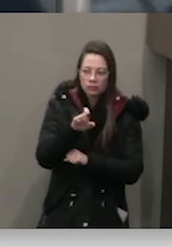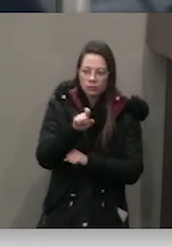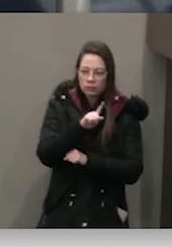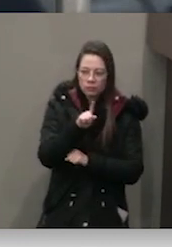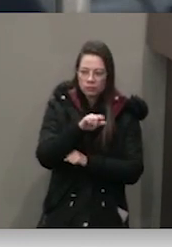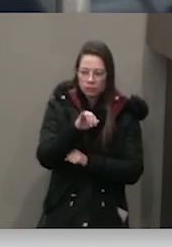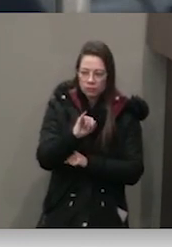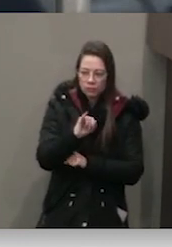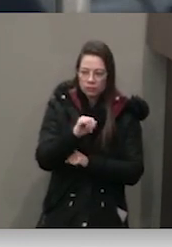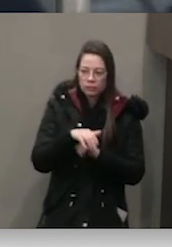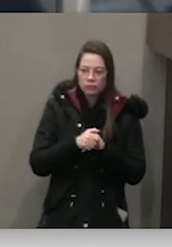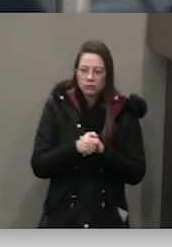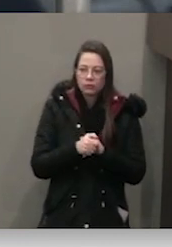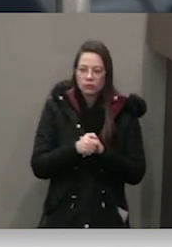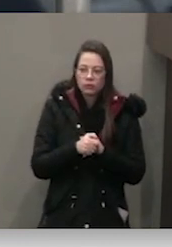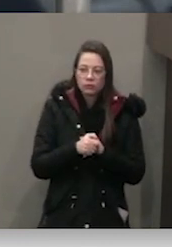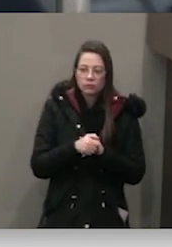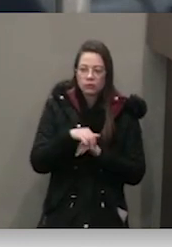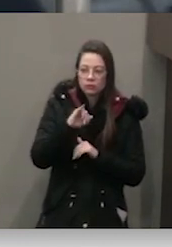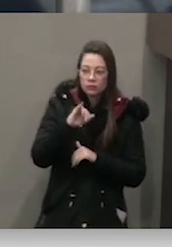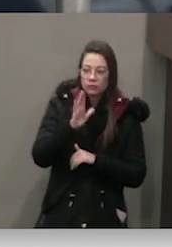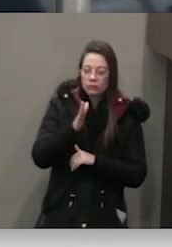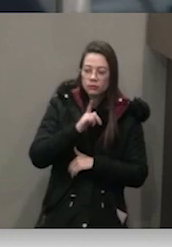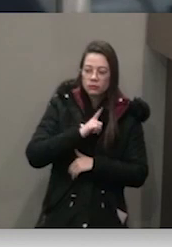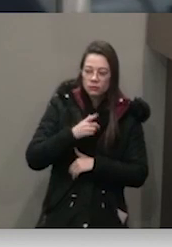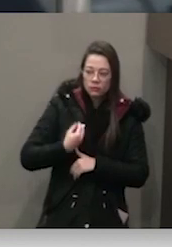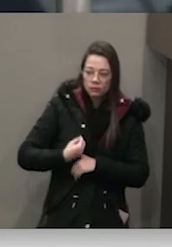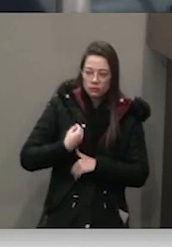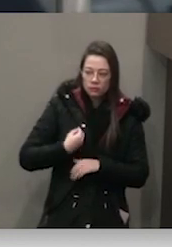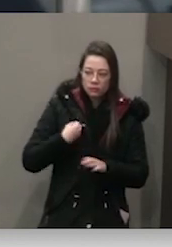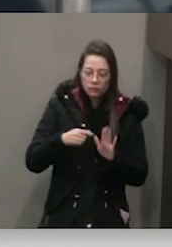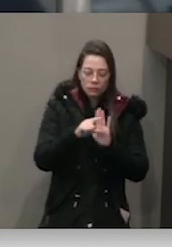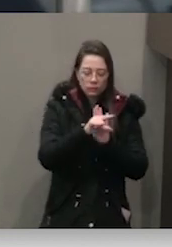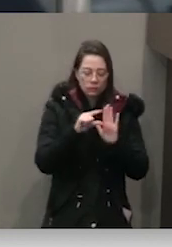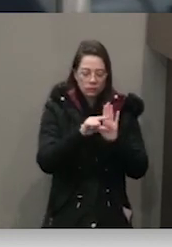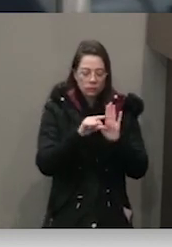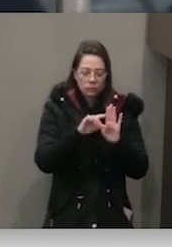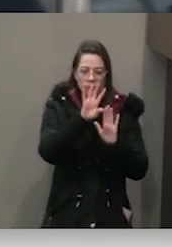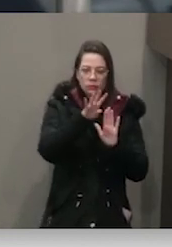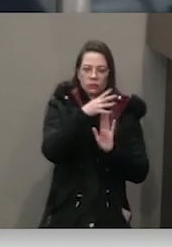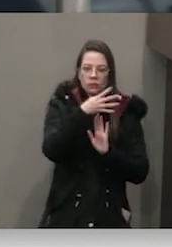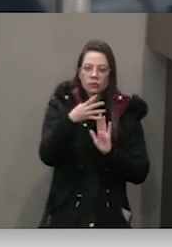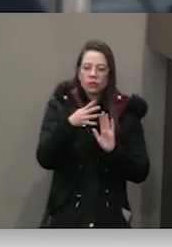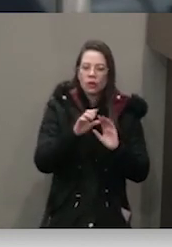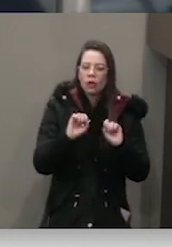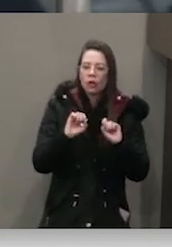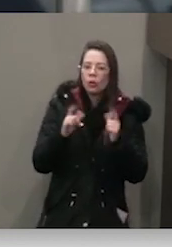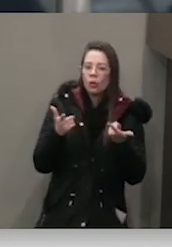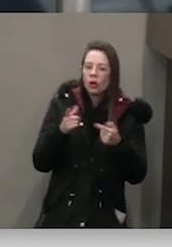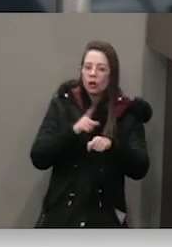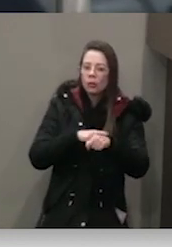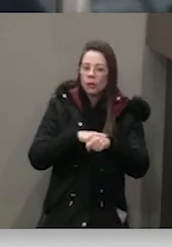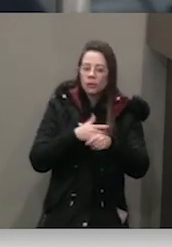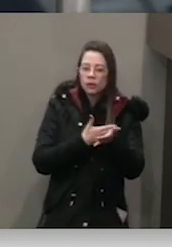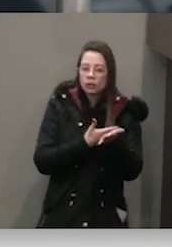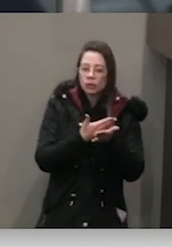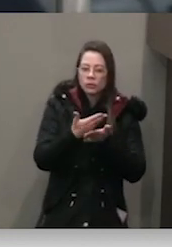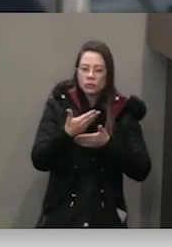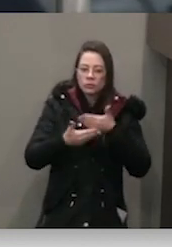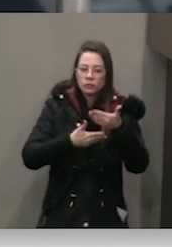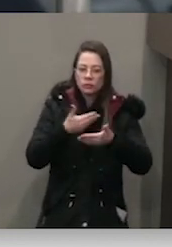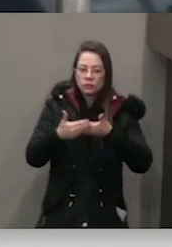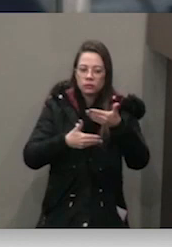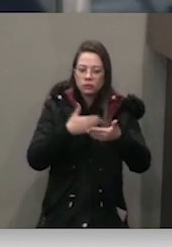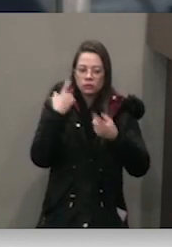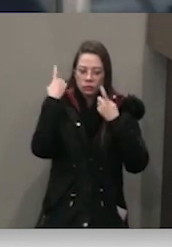nosso secretário Diese, se já tem esse cronograma, quando que vai iniciar esse processo. Nos